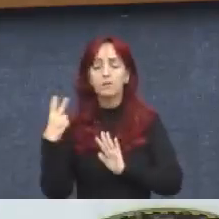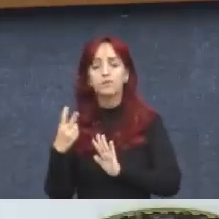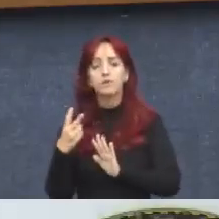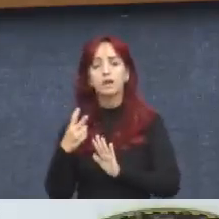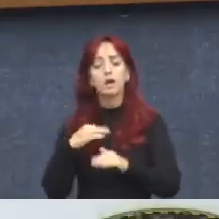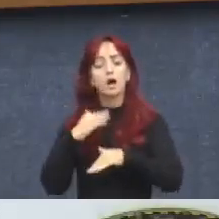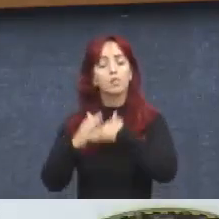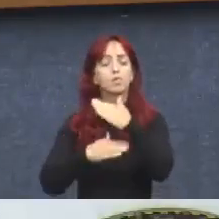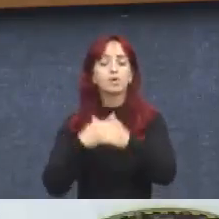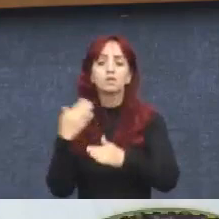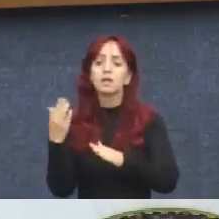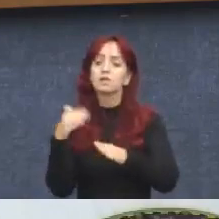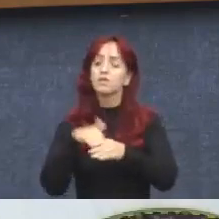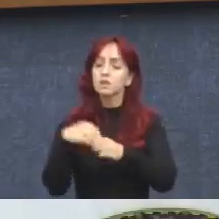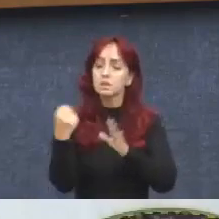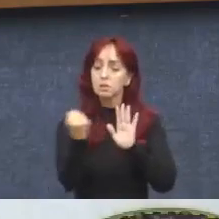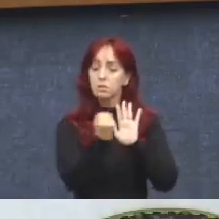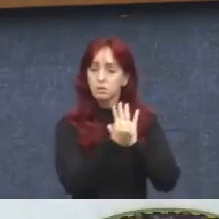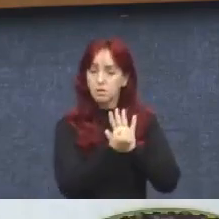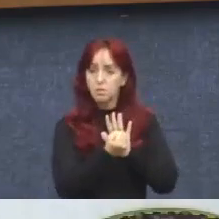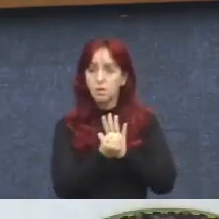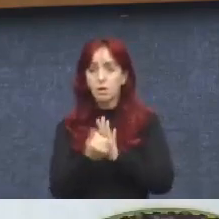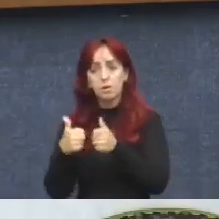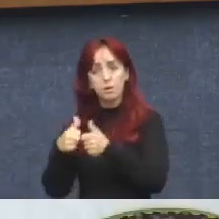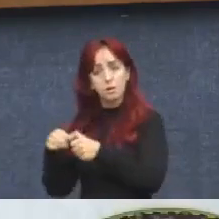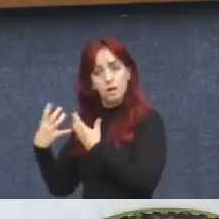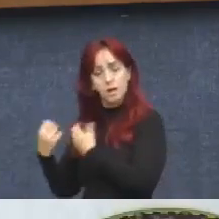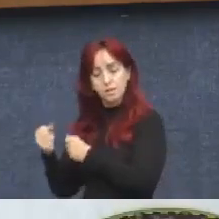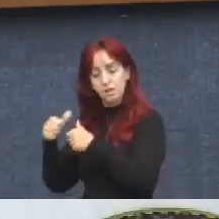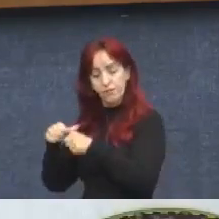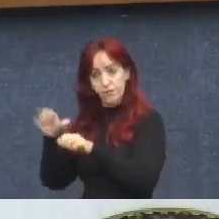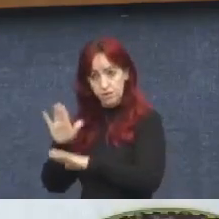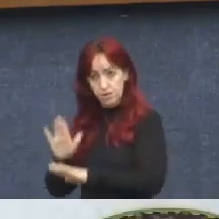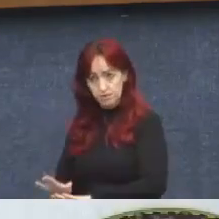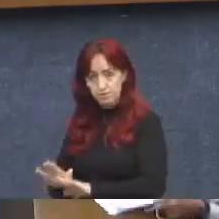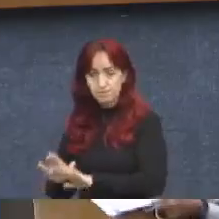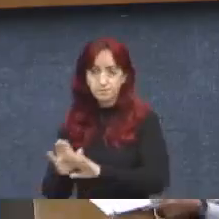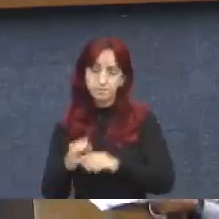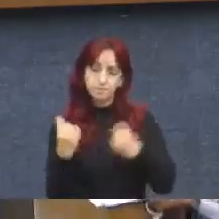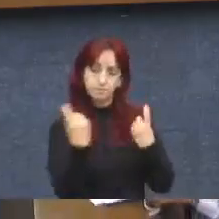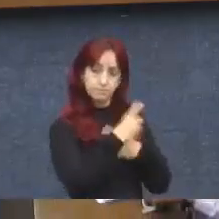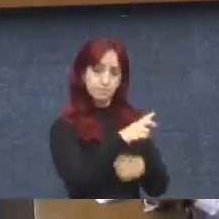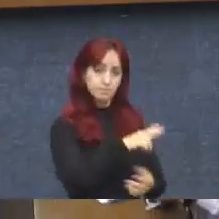votação, votação simbólica. Os favoráveis permaneçam como estão, os contrários se manifestem.